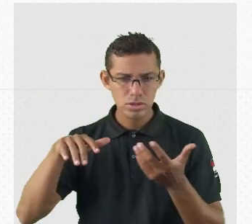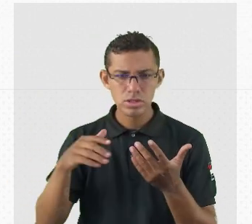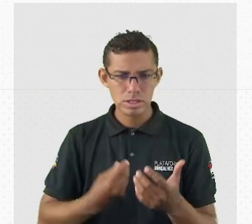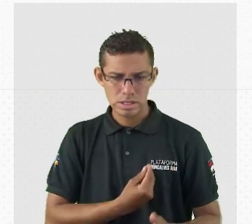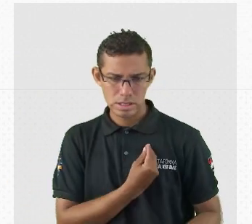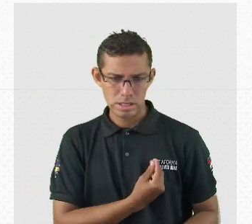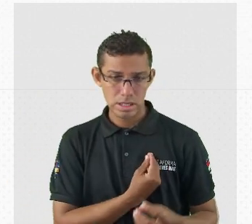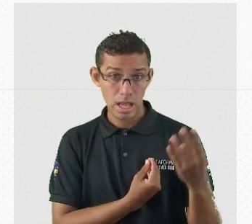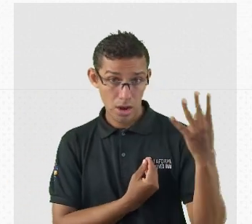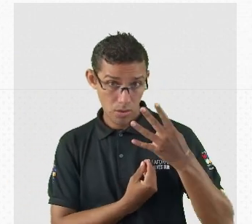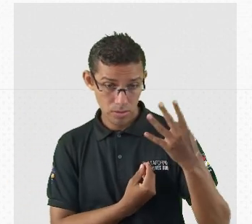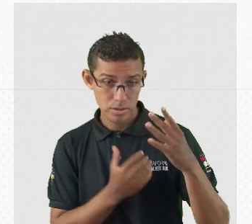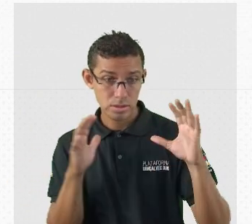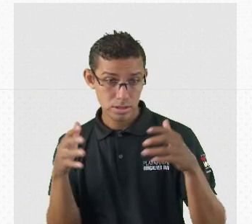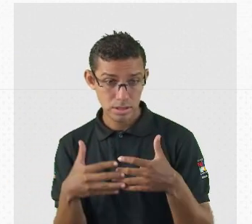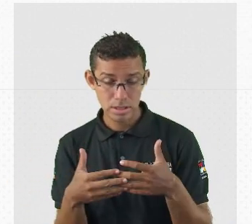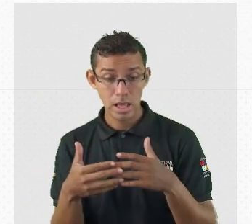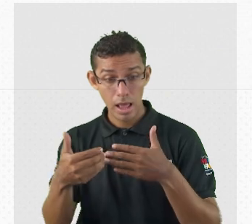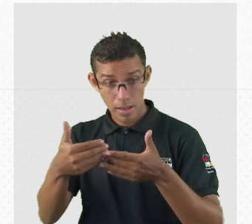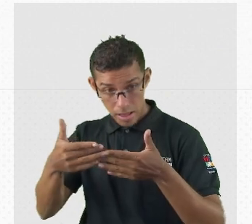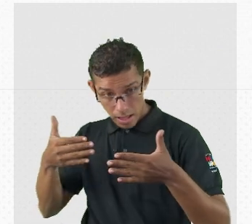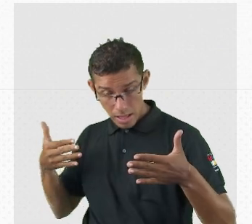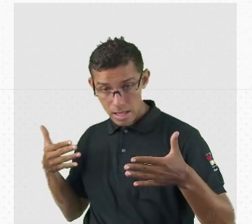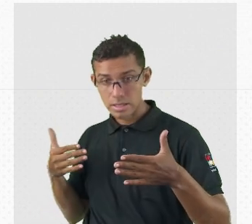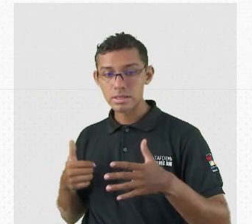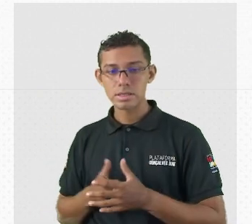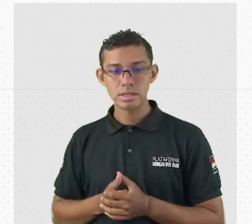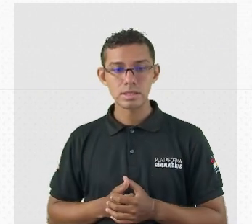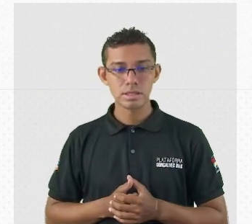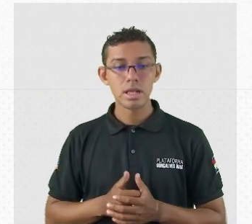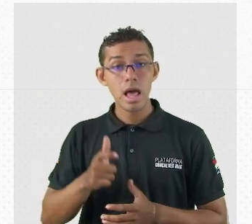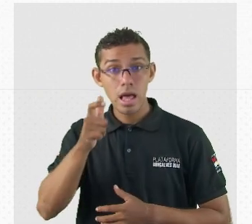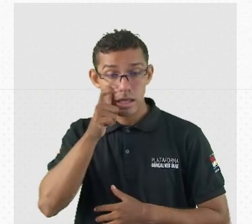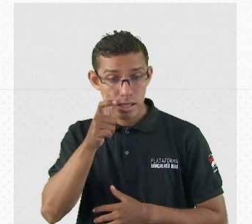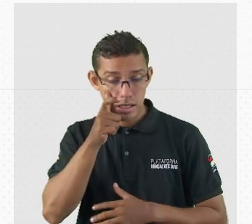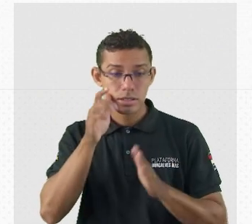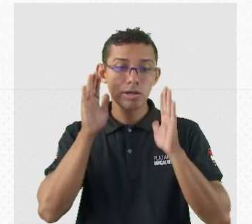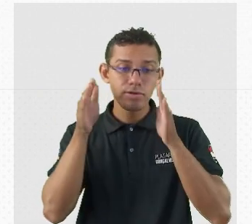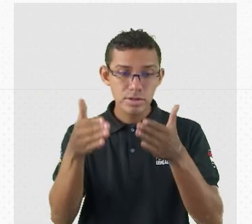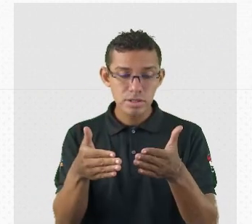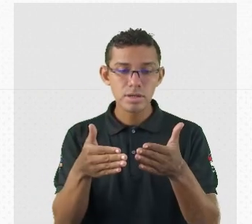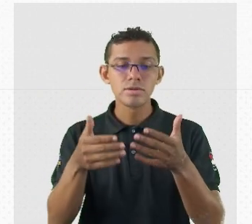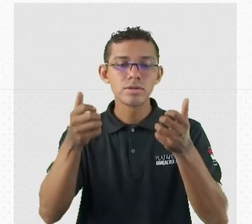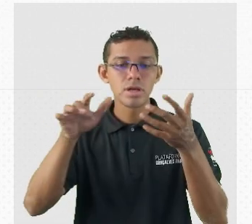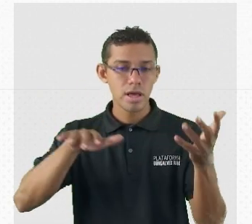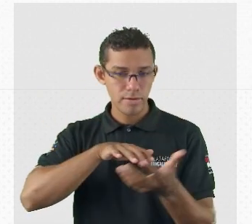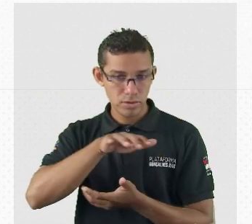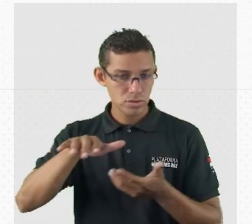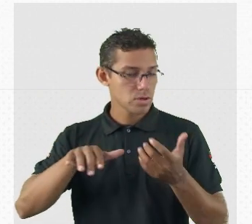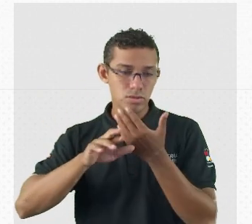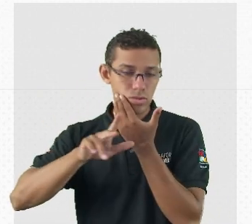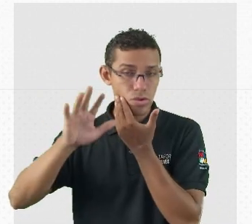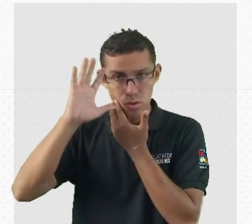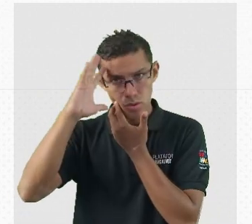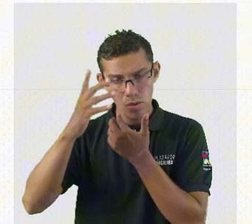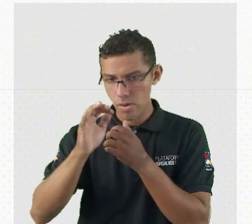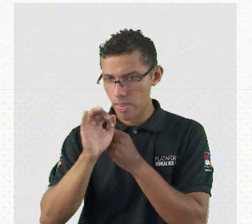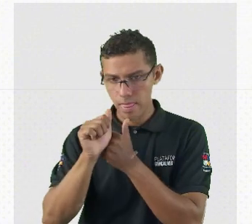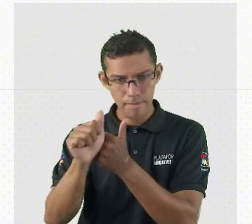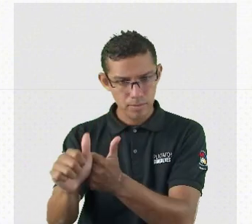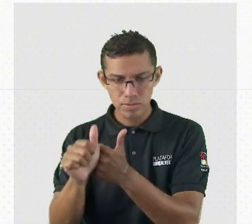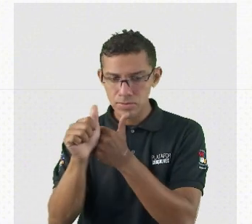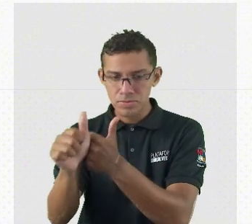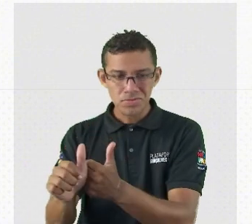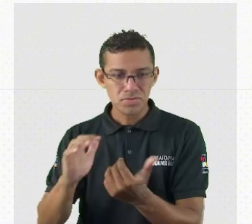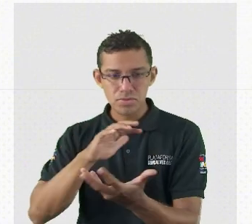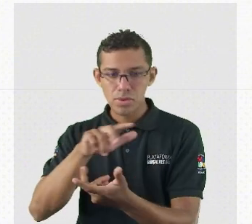quarta revolução, mas é uma revolução muito recente, tá? É interessante frisar que quando a gente fala de revoluções, elas não acompanham o mundo